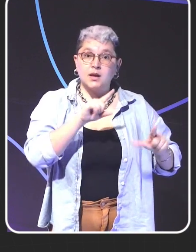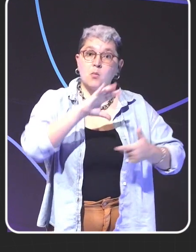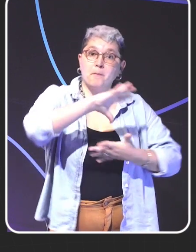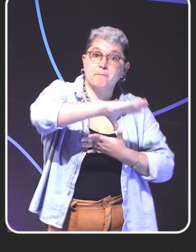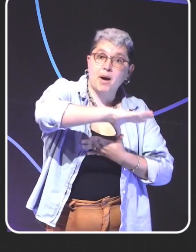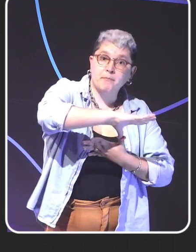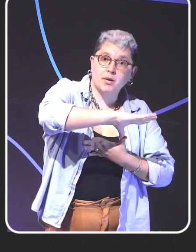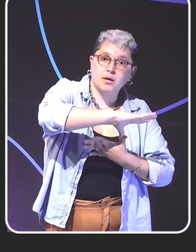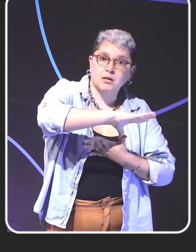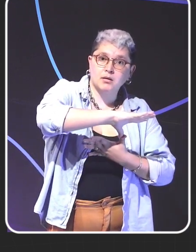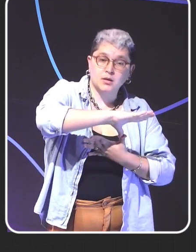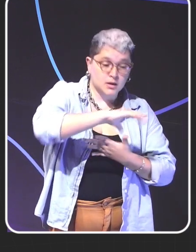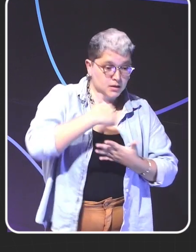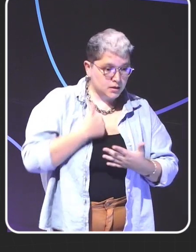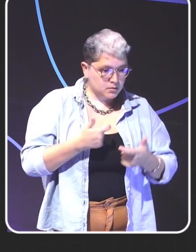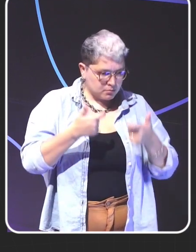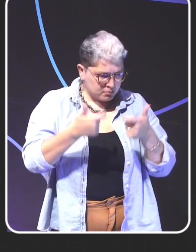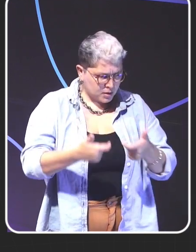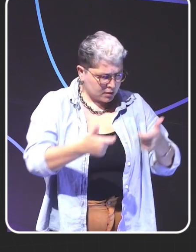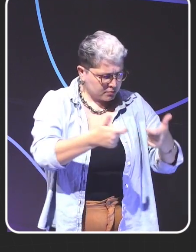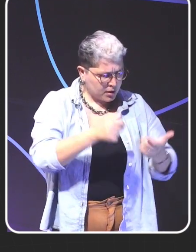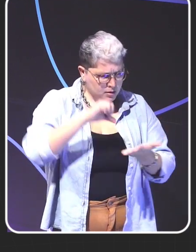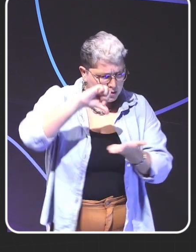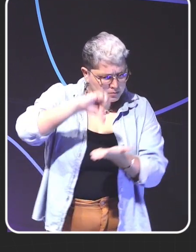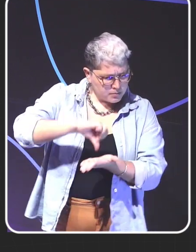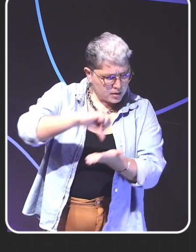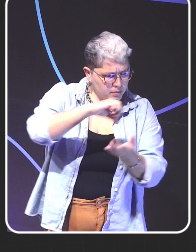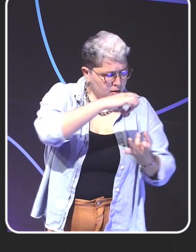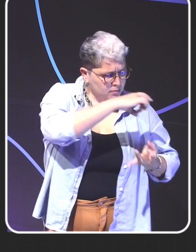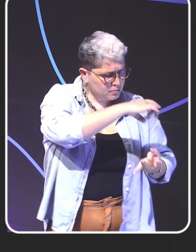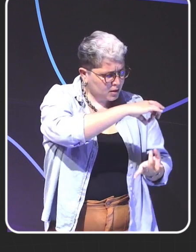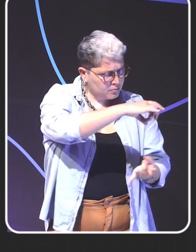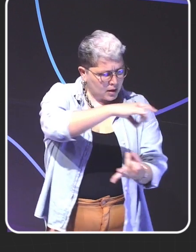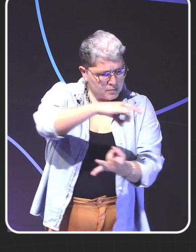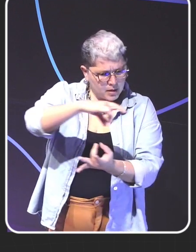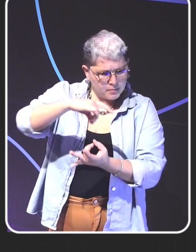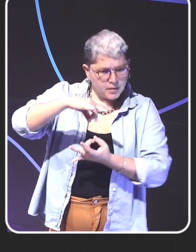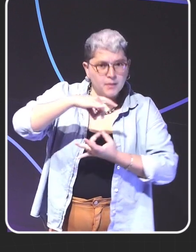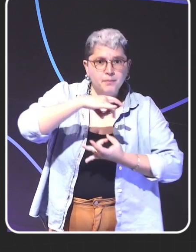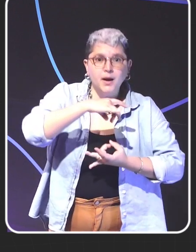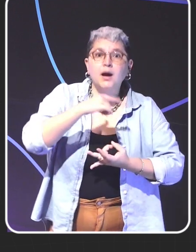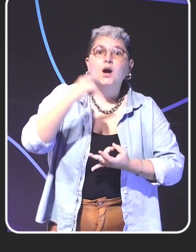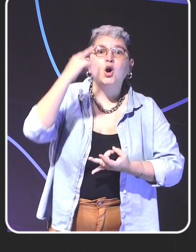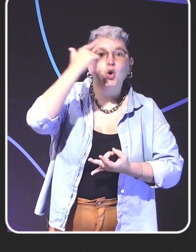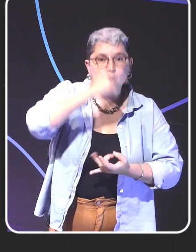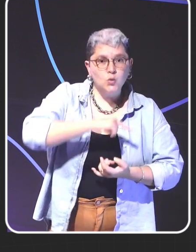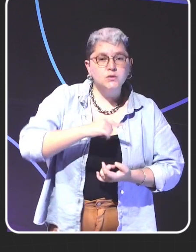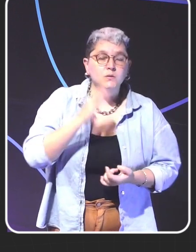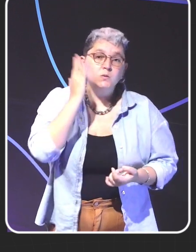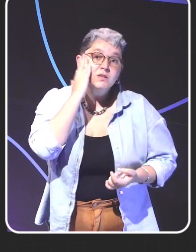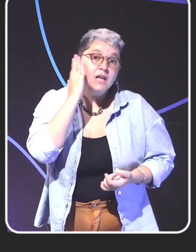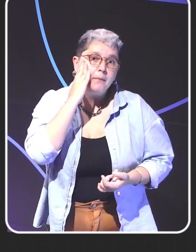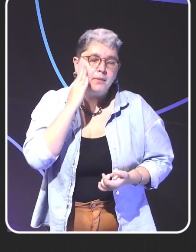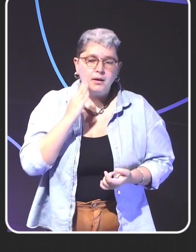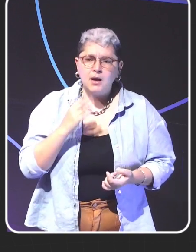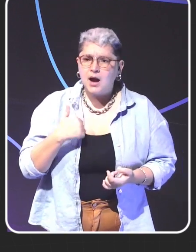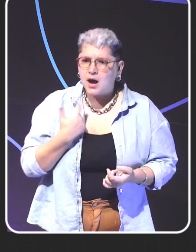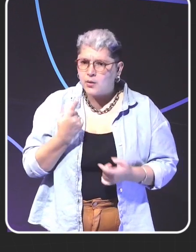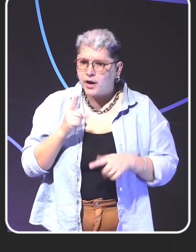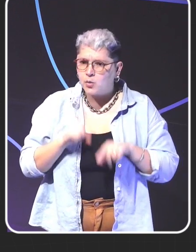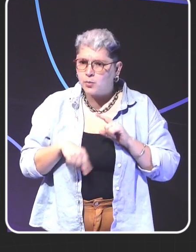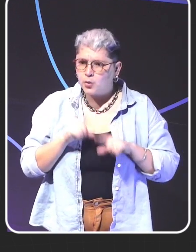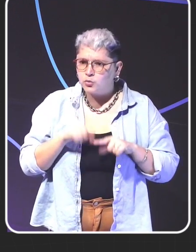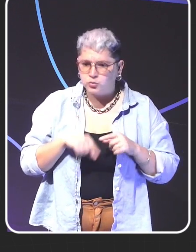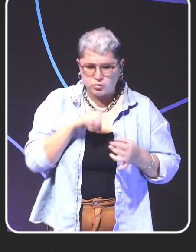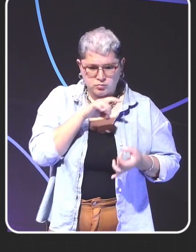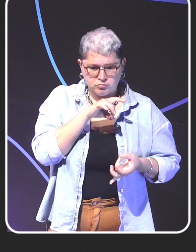por geolocalização eu consigo me aproximar, buscar aquele produto que eu quero